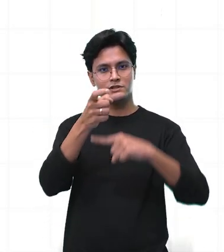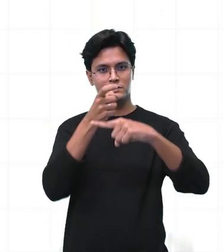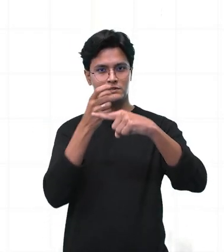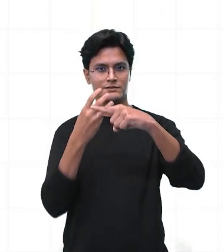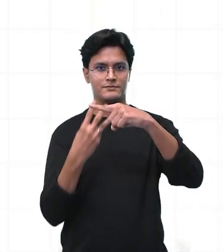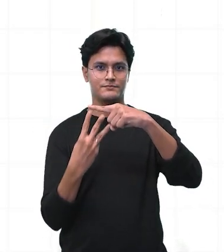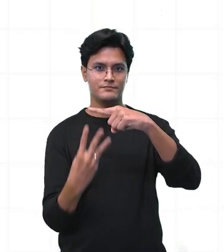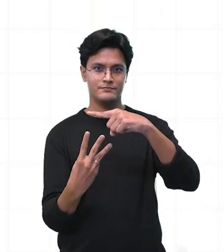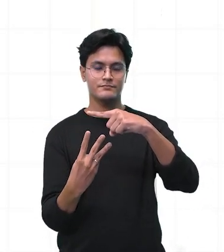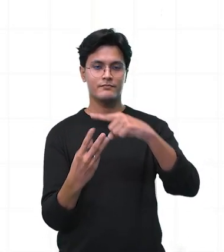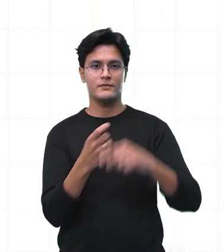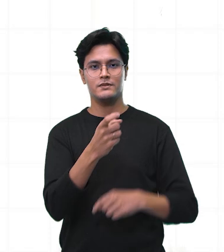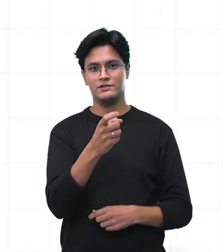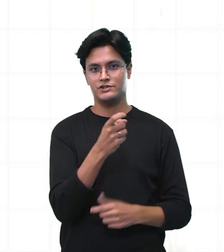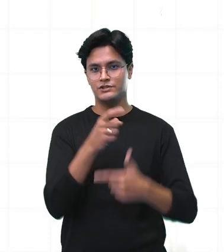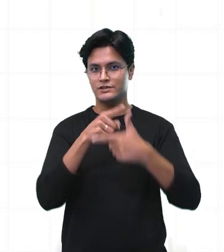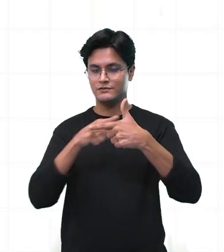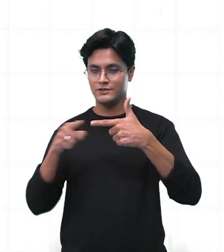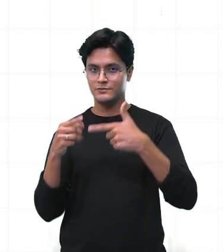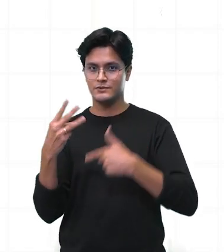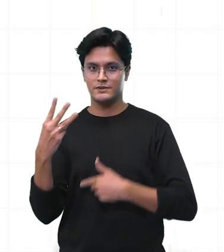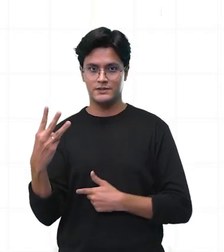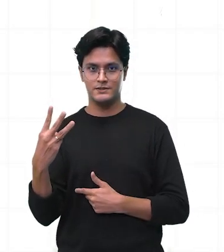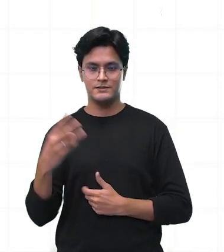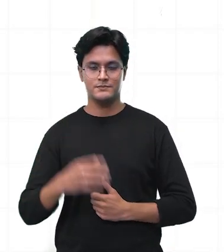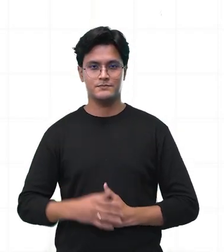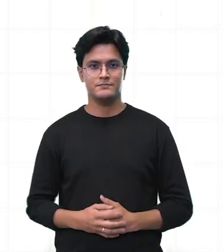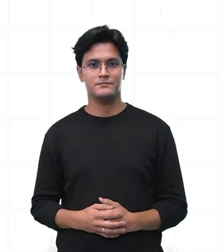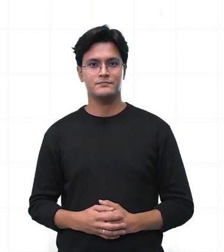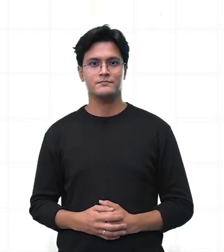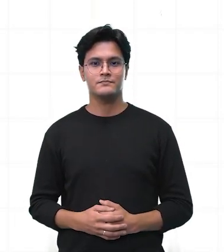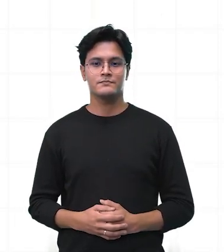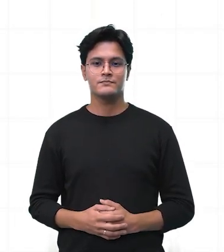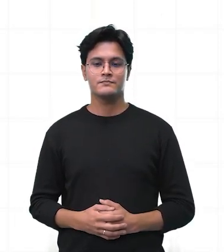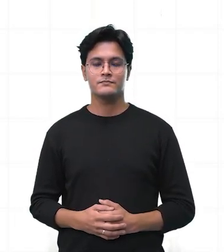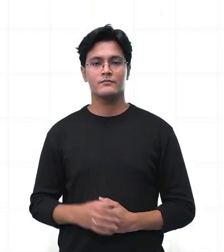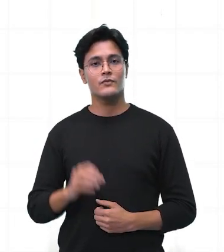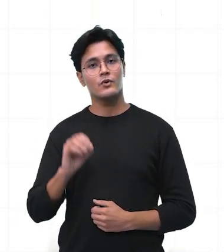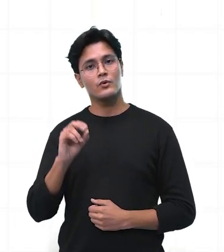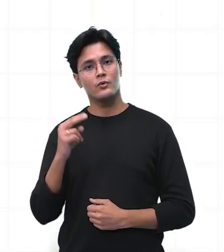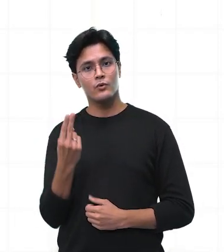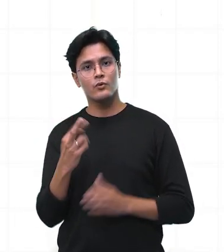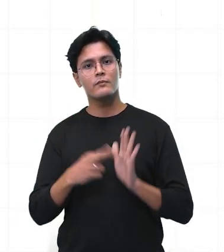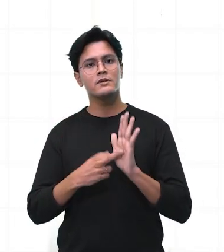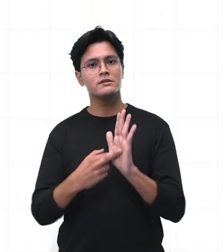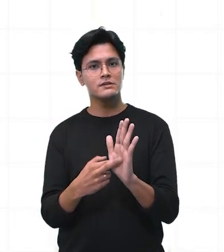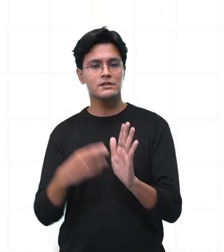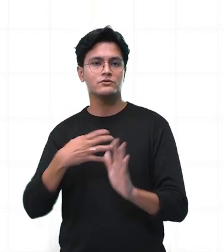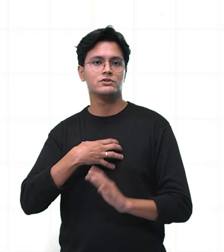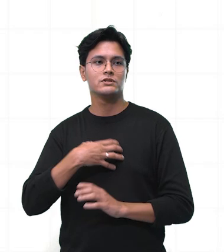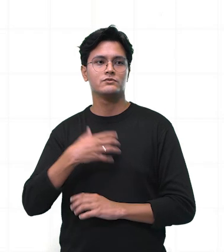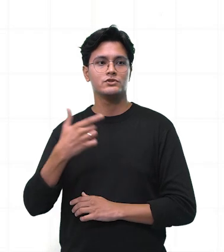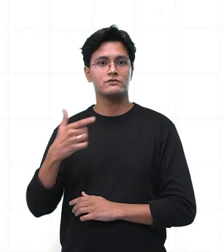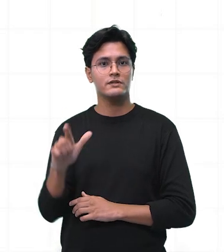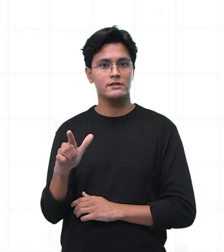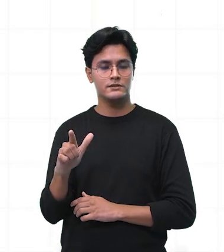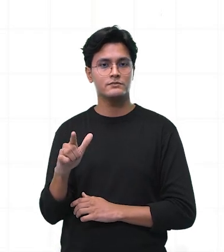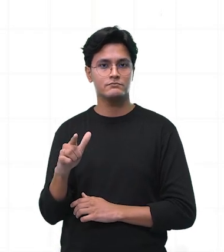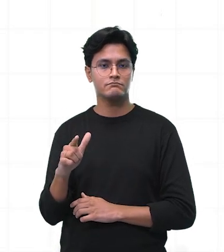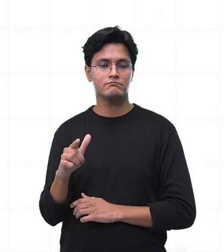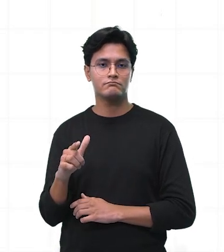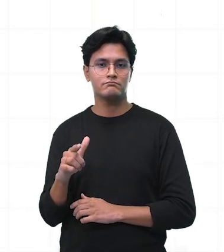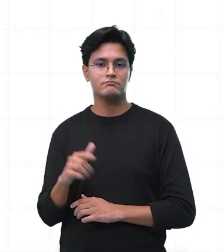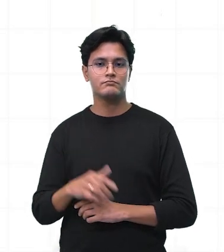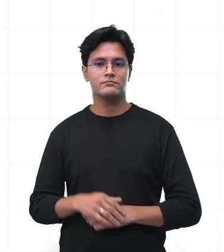A terça parte de um número. Tá certo? Ou eu posso representar assim, a terça parte, terço é